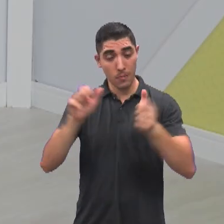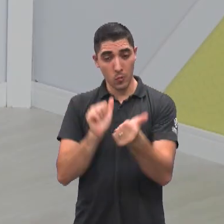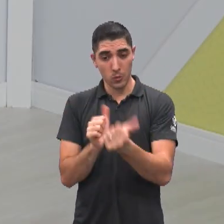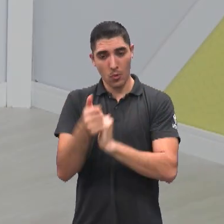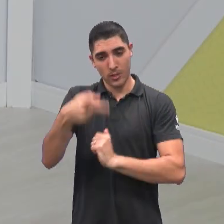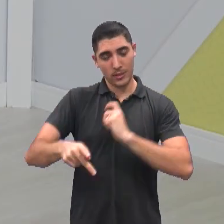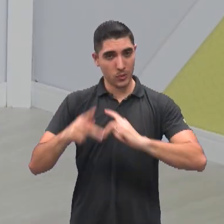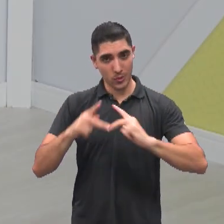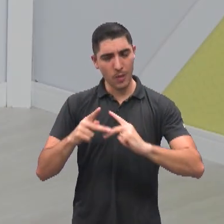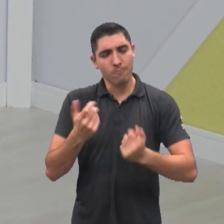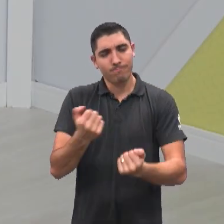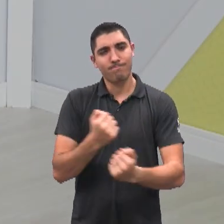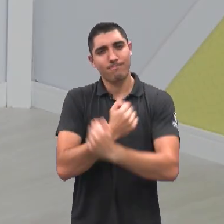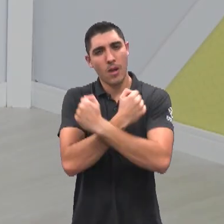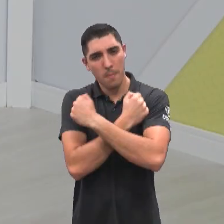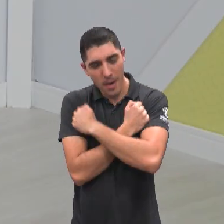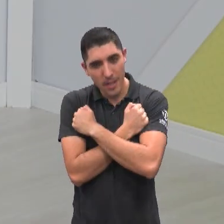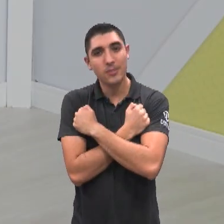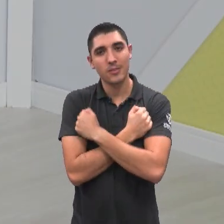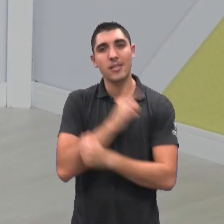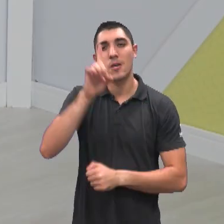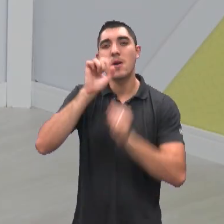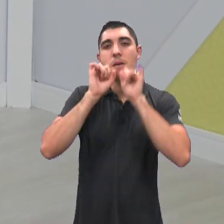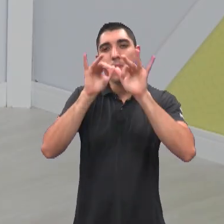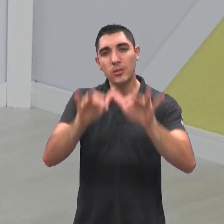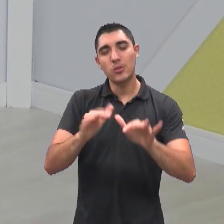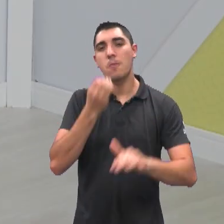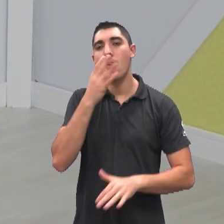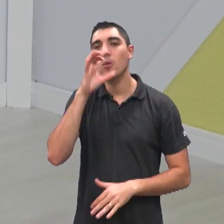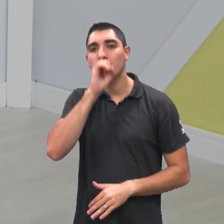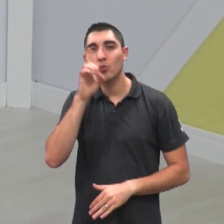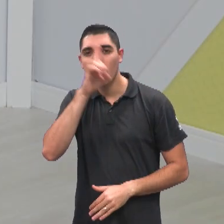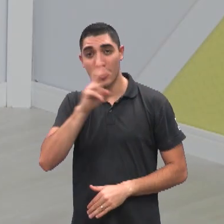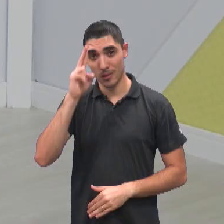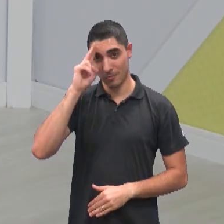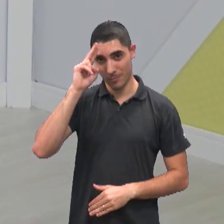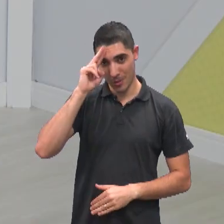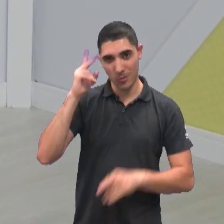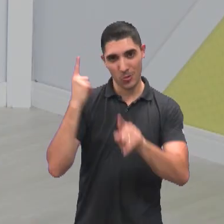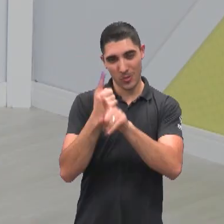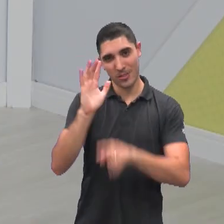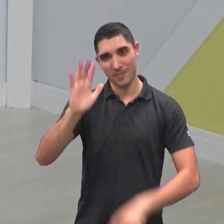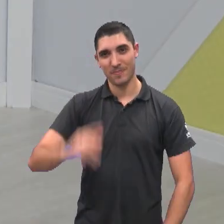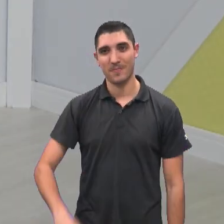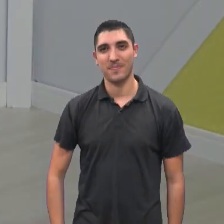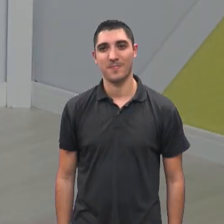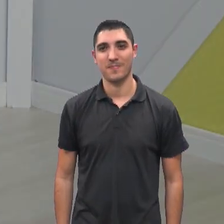cidade. De minha parte, grande abraço, fique com Deus. Ótimo final de semana. Até segunda. Tchau, tchau.